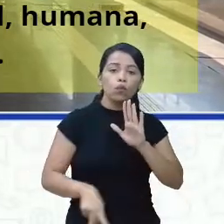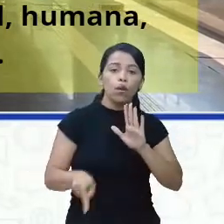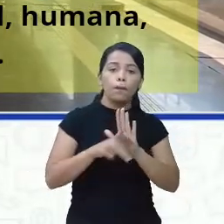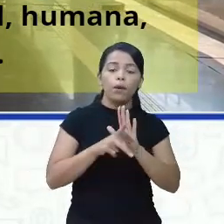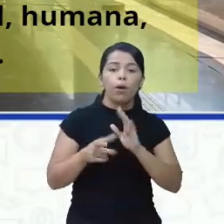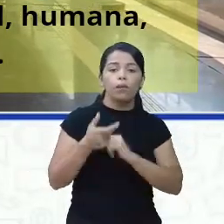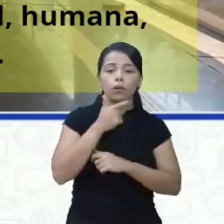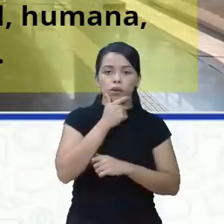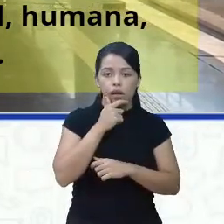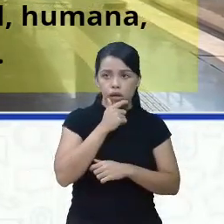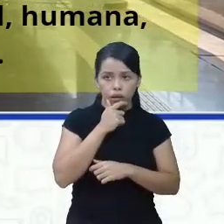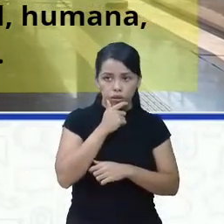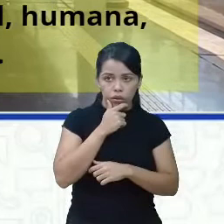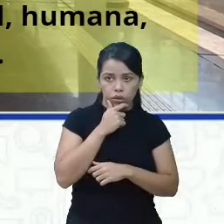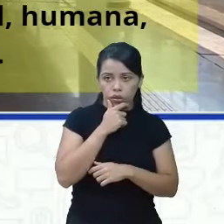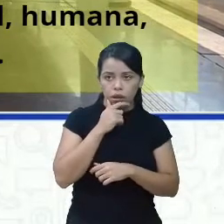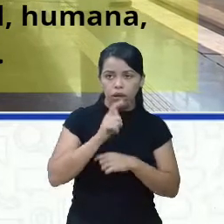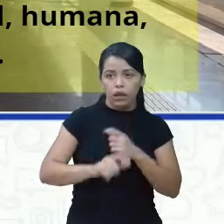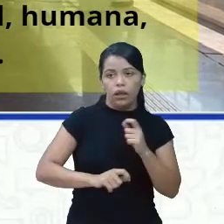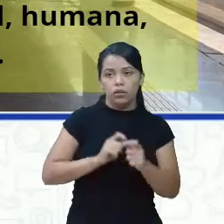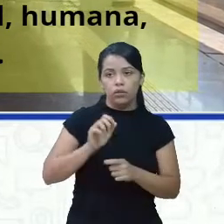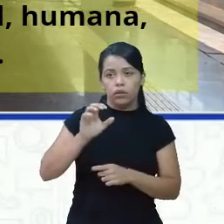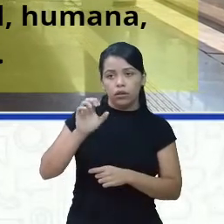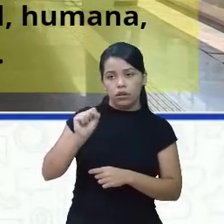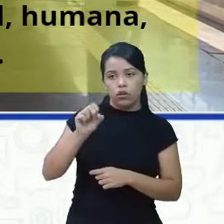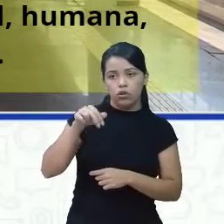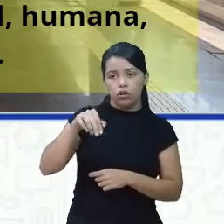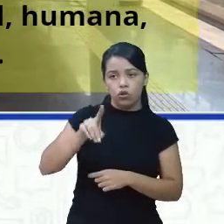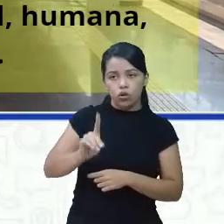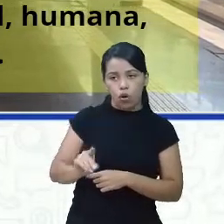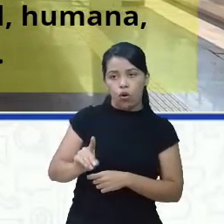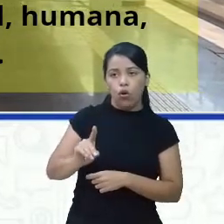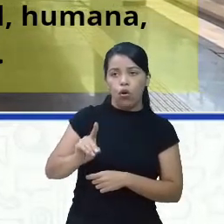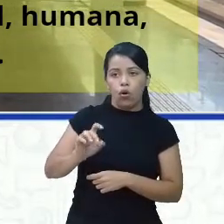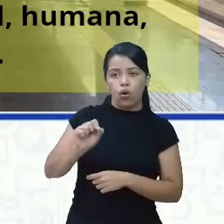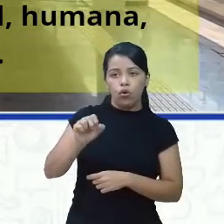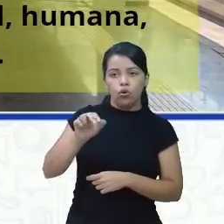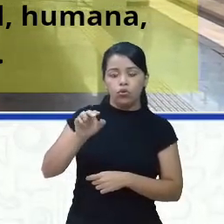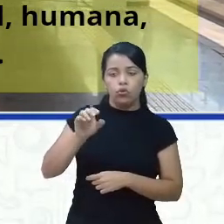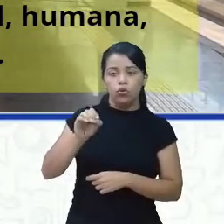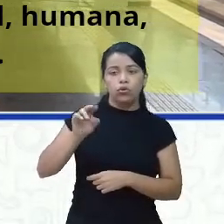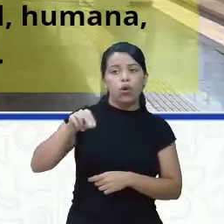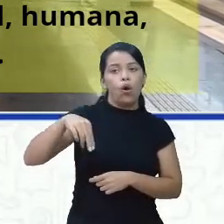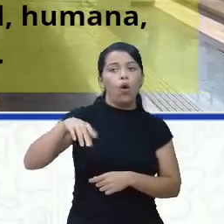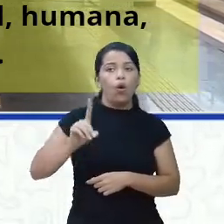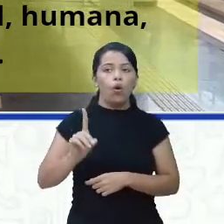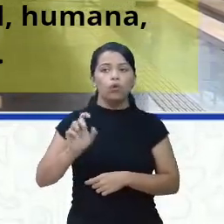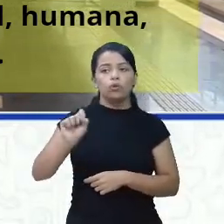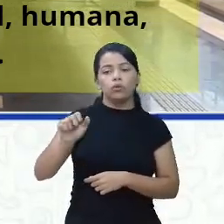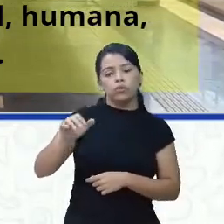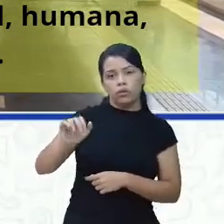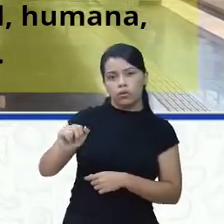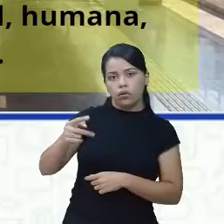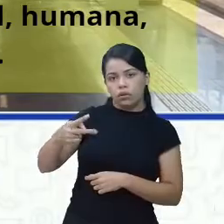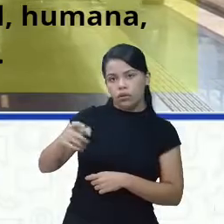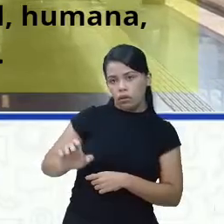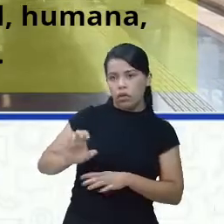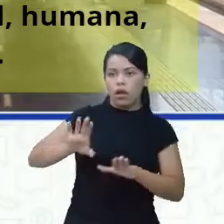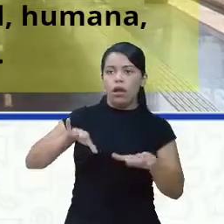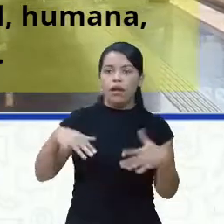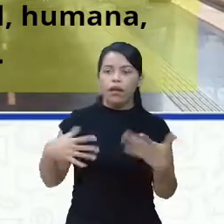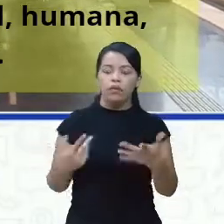inglesa soundscape e que pretende dar conta de tudo que nos rodeia, de todo o som que